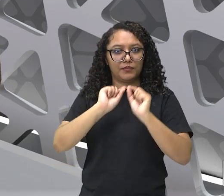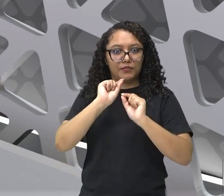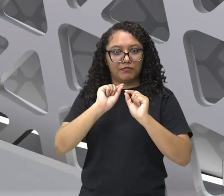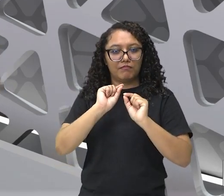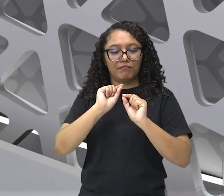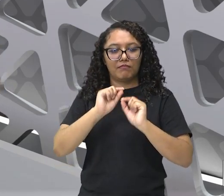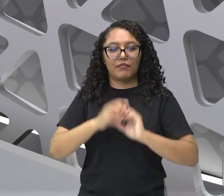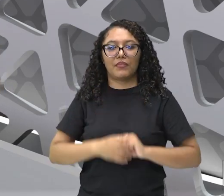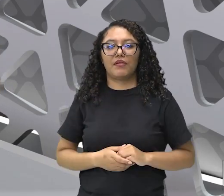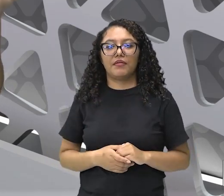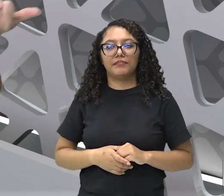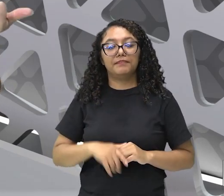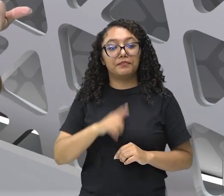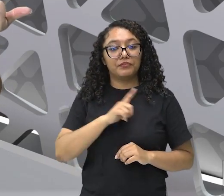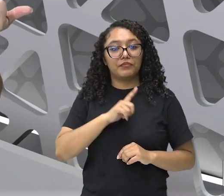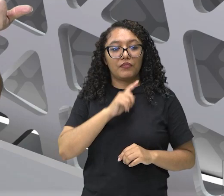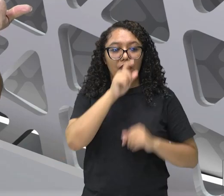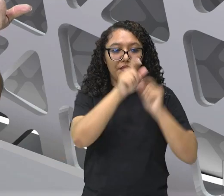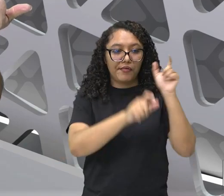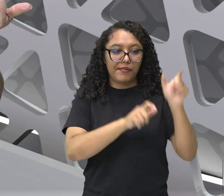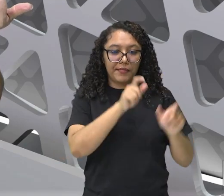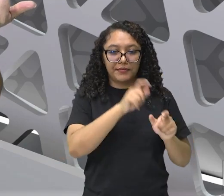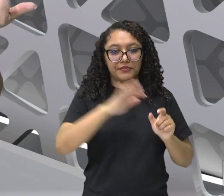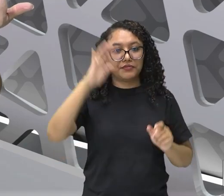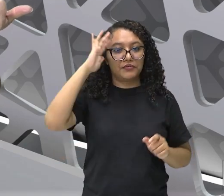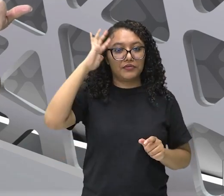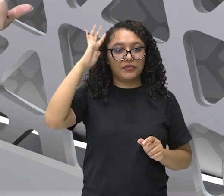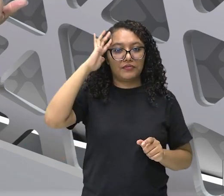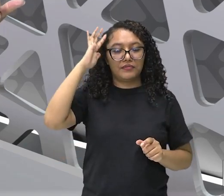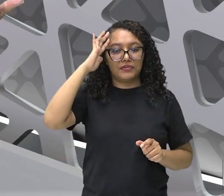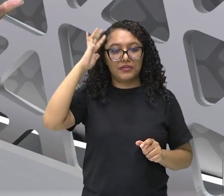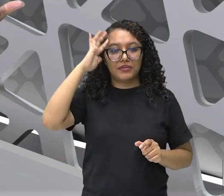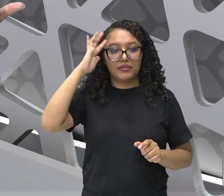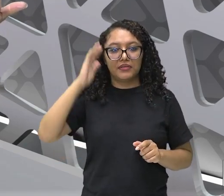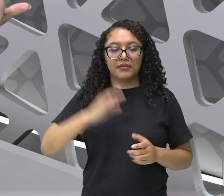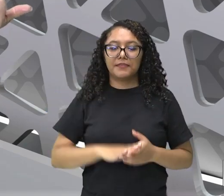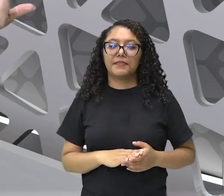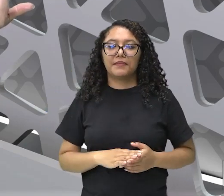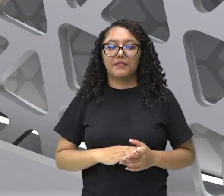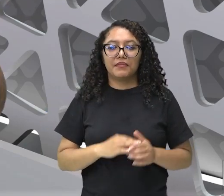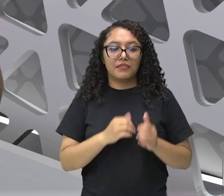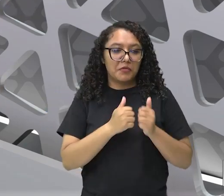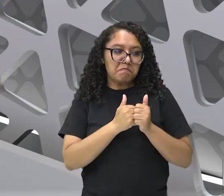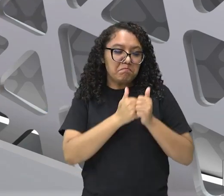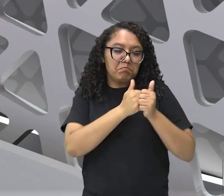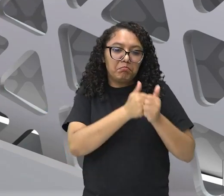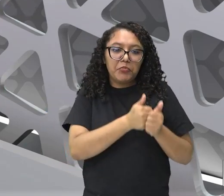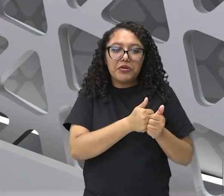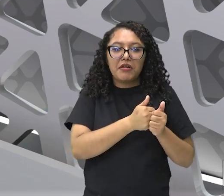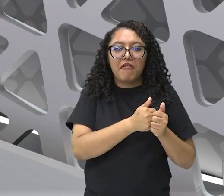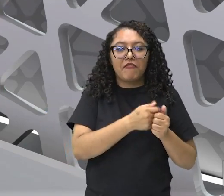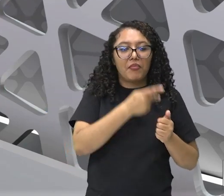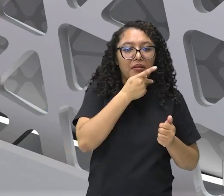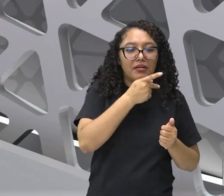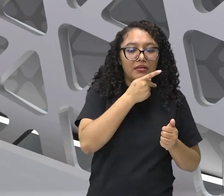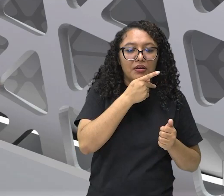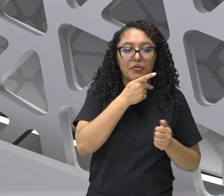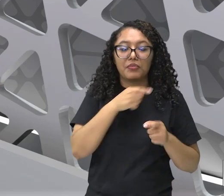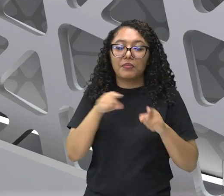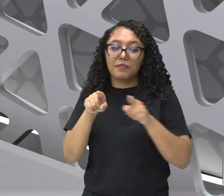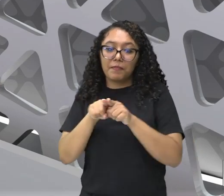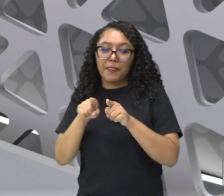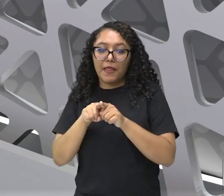Havia filósofos que seguiam Platão e havia filósofos que